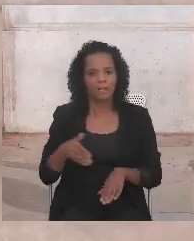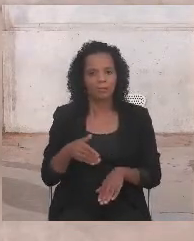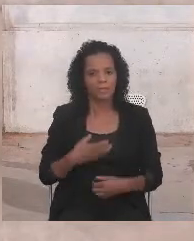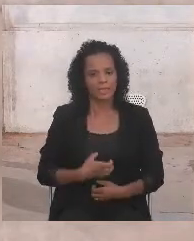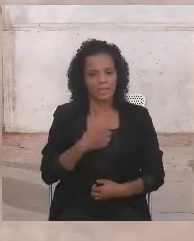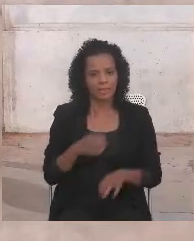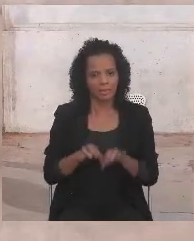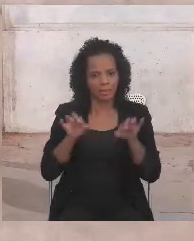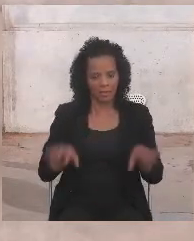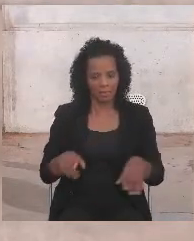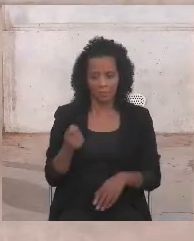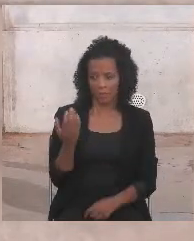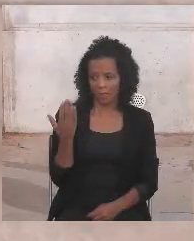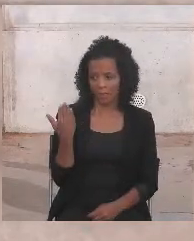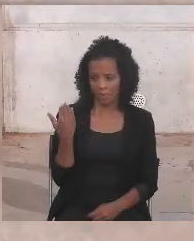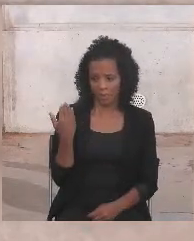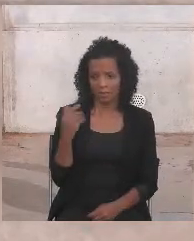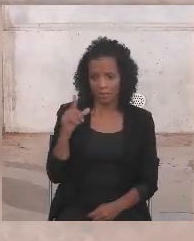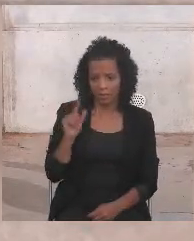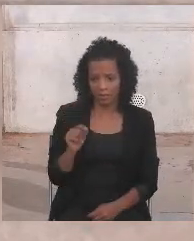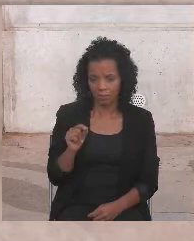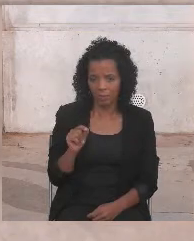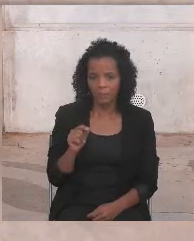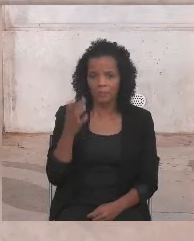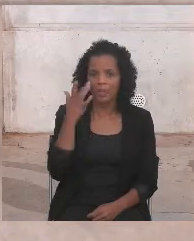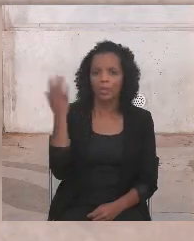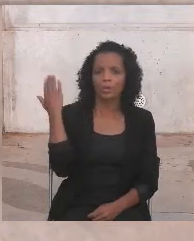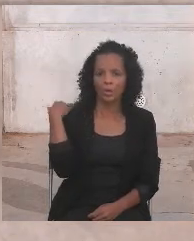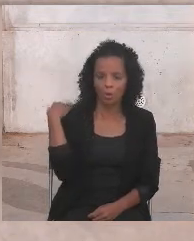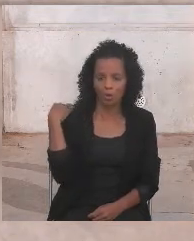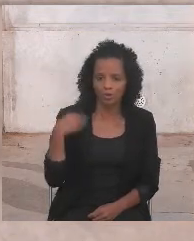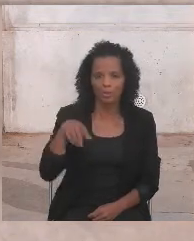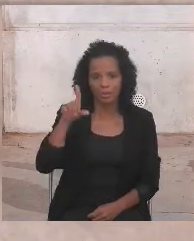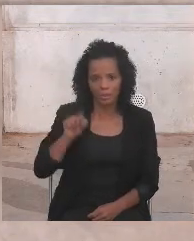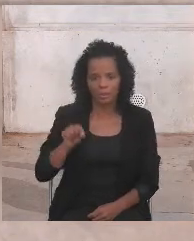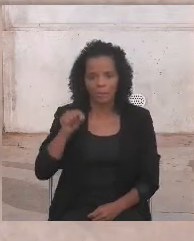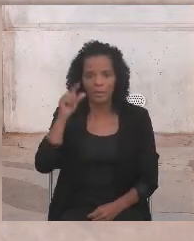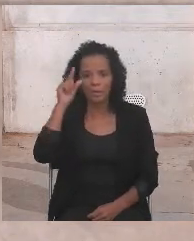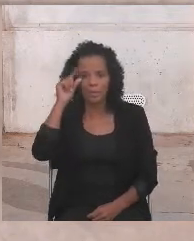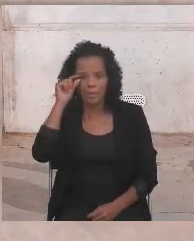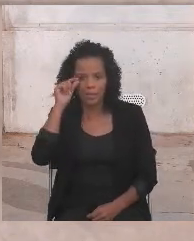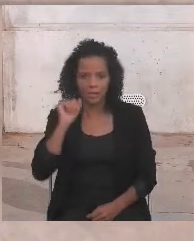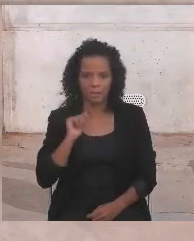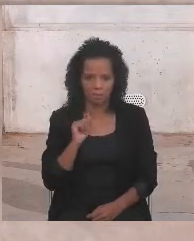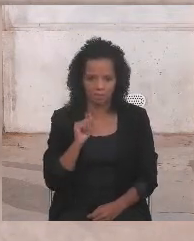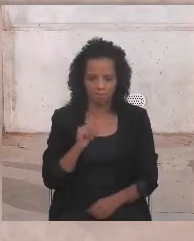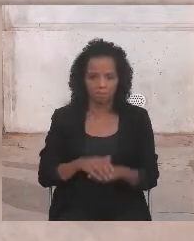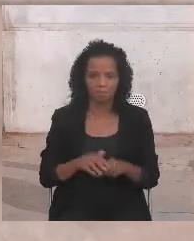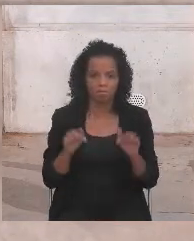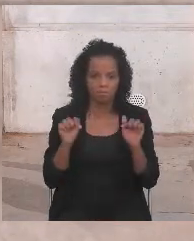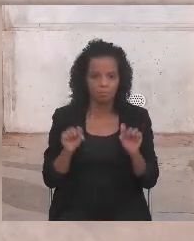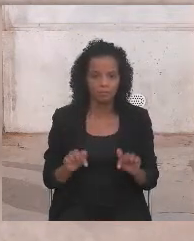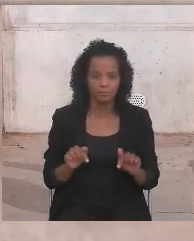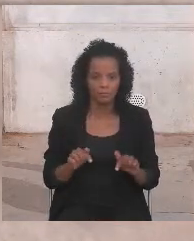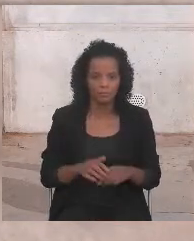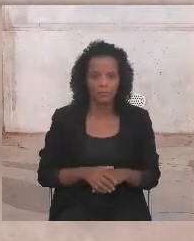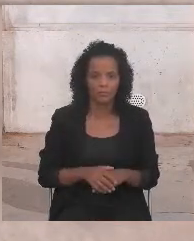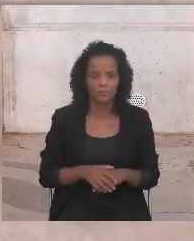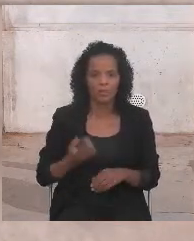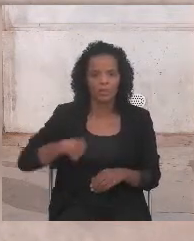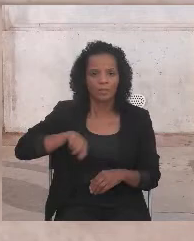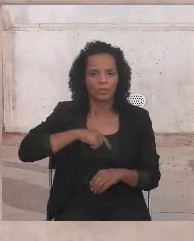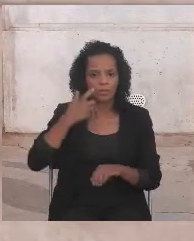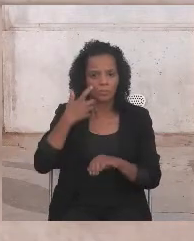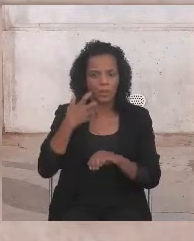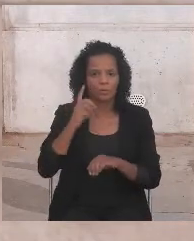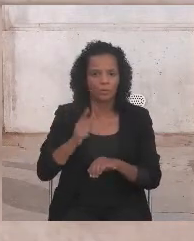momento. E mais recentemente, António Costa e Fernando Medina. Hoje, assinalamos